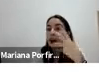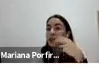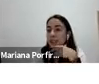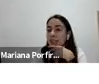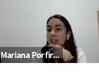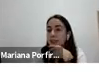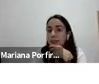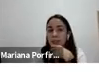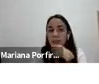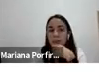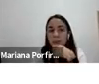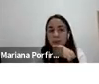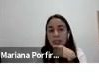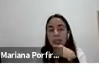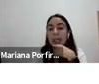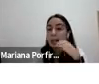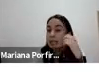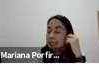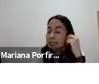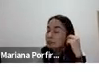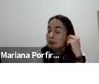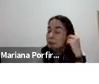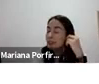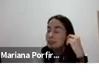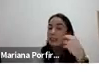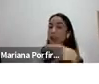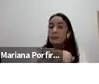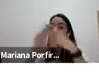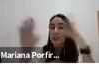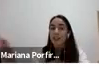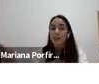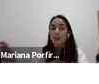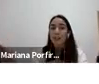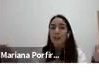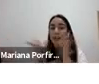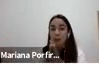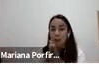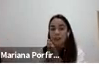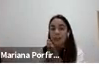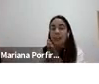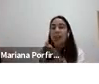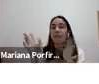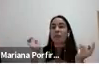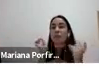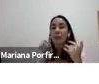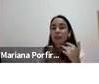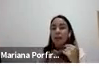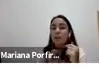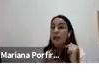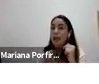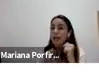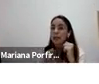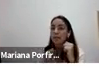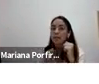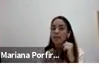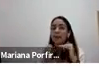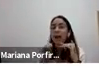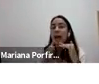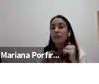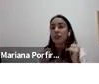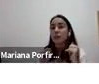respiração oral dessa criança. E aí a criança vai apresentando para a gente diversos fatores. Dificuldade na